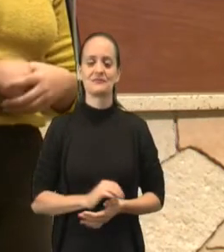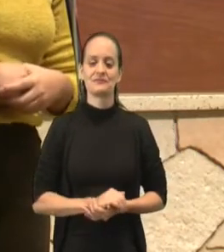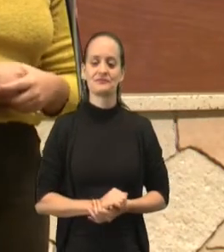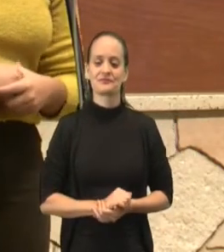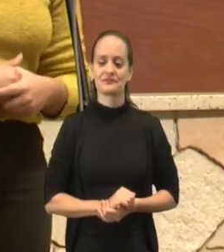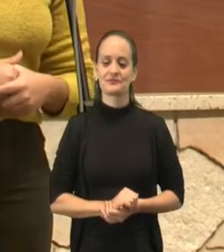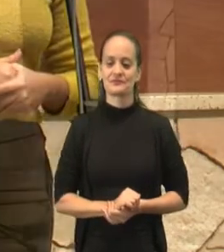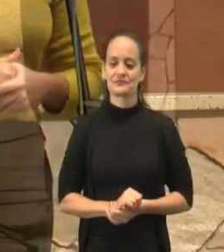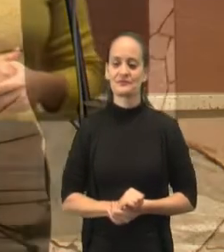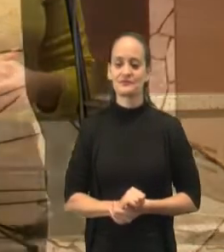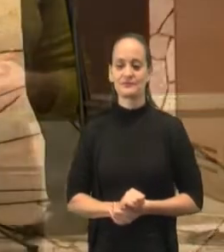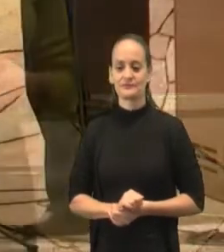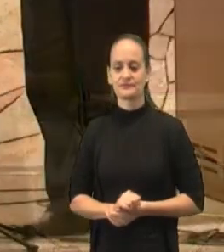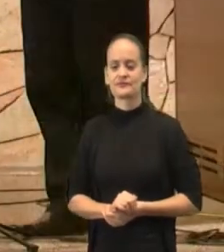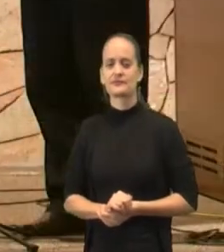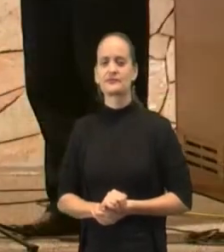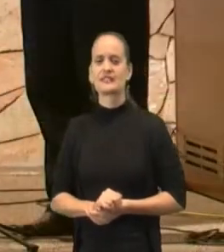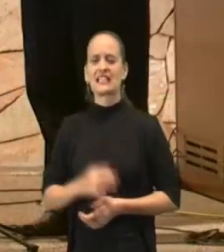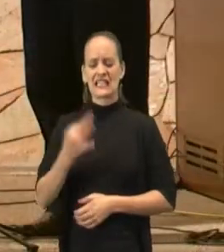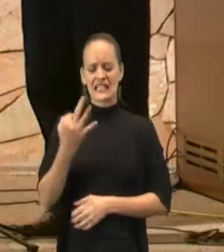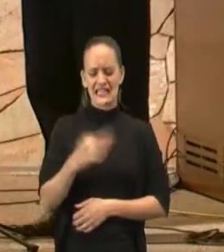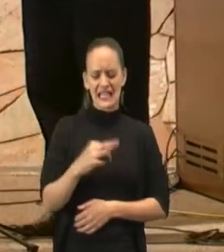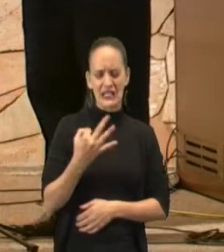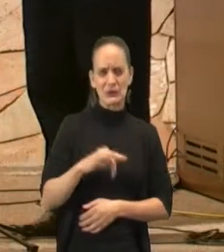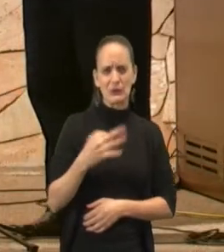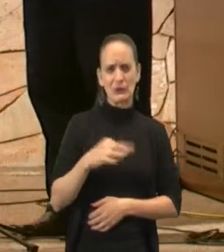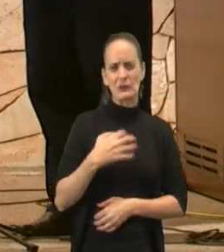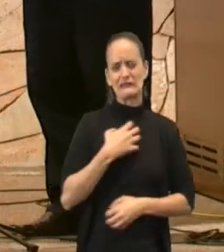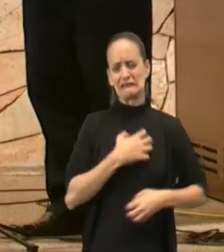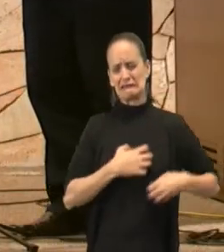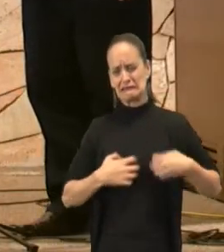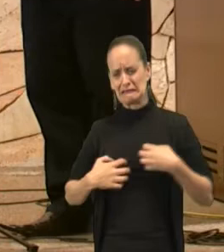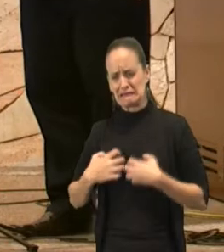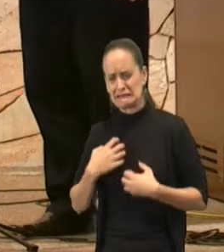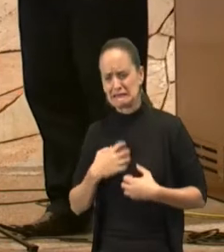ti. Na dor cruel, na